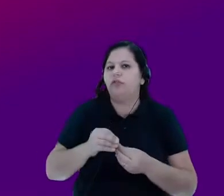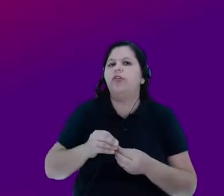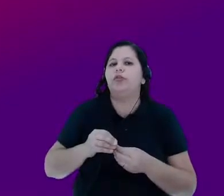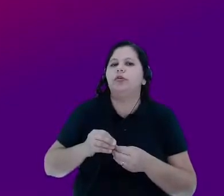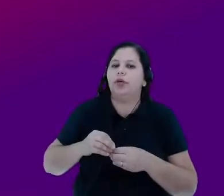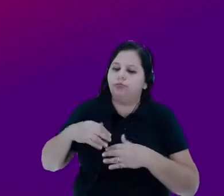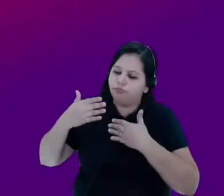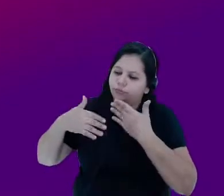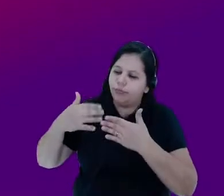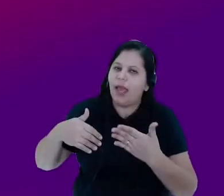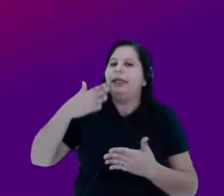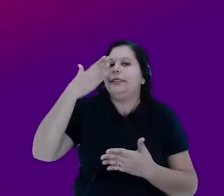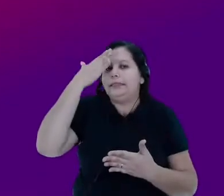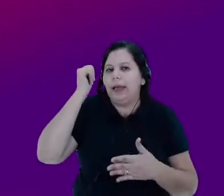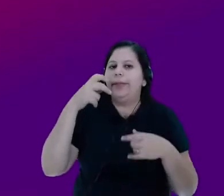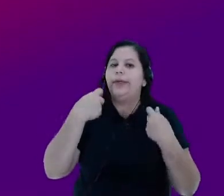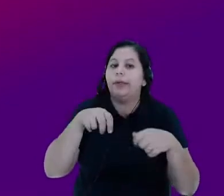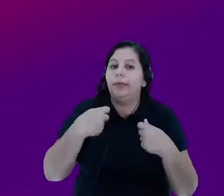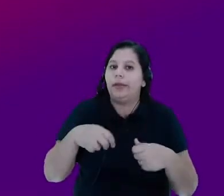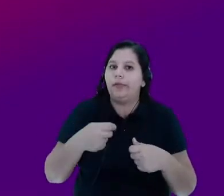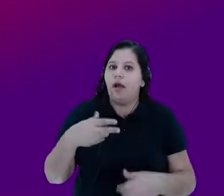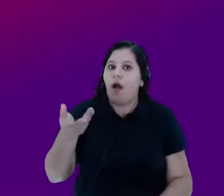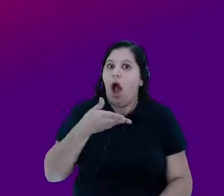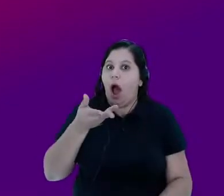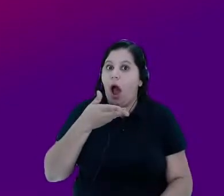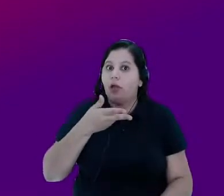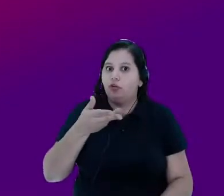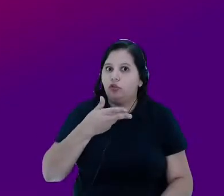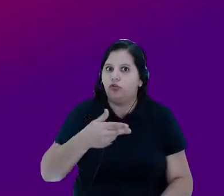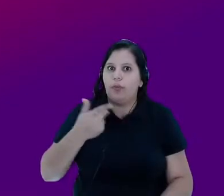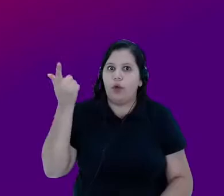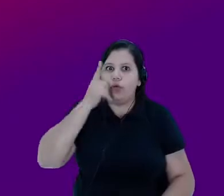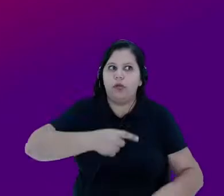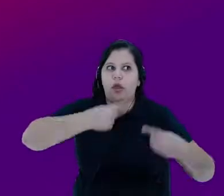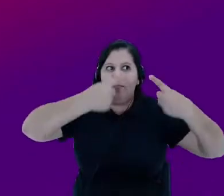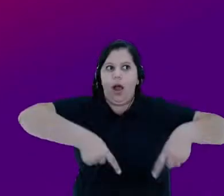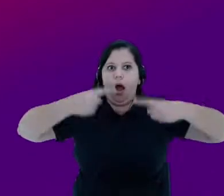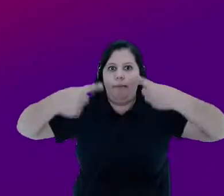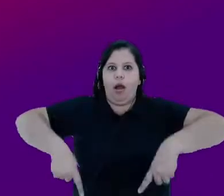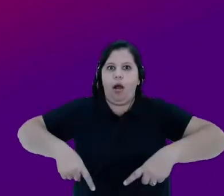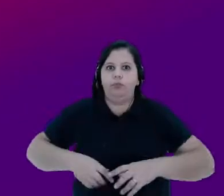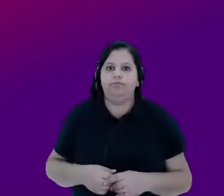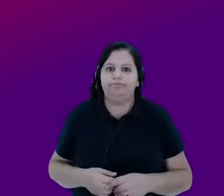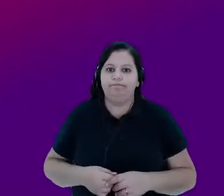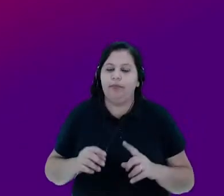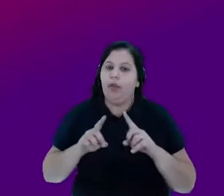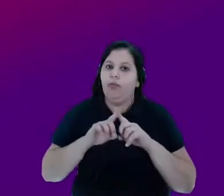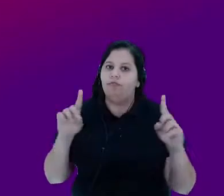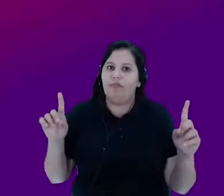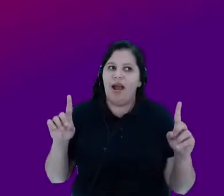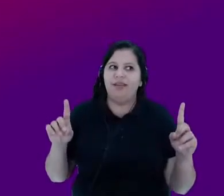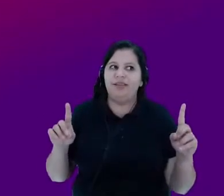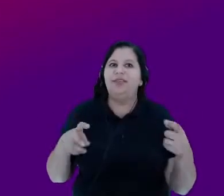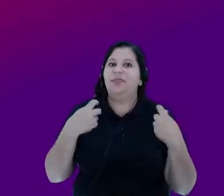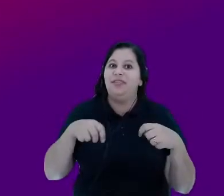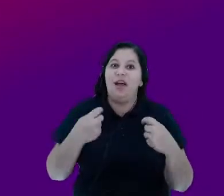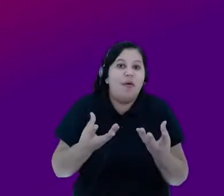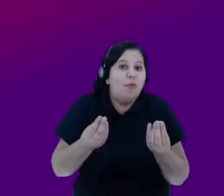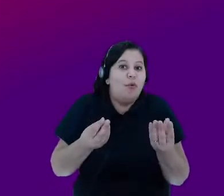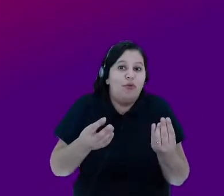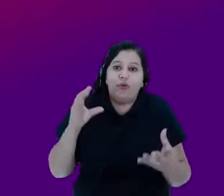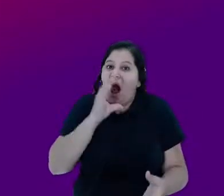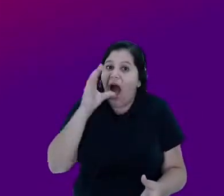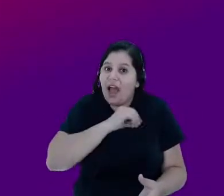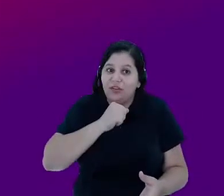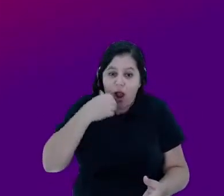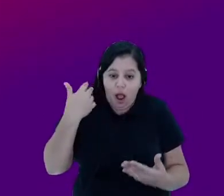mais ágeis para se manterem competitivos. Eu acho que o que ninguém esperava é que precisariam ser mais ágeis para o que estava por vir. E aí é que vem, né,